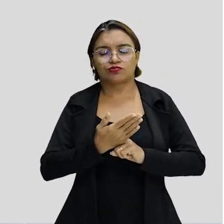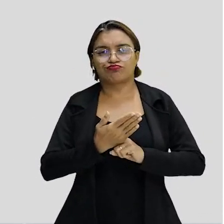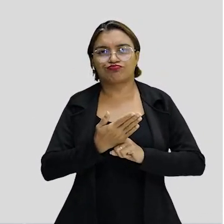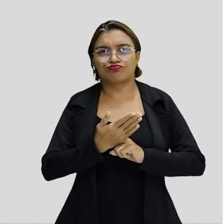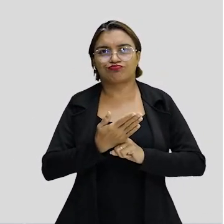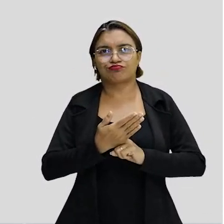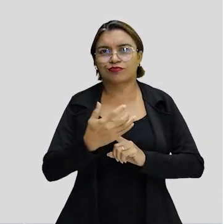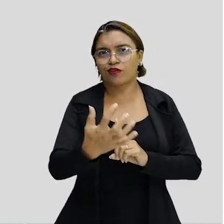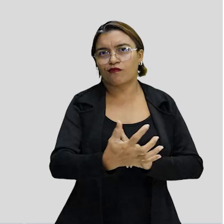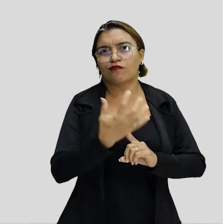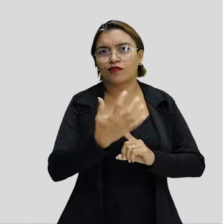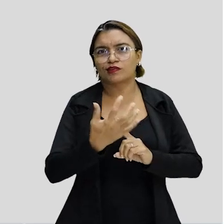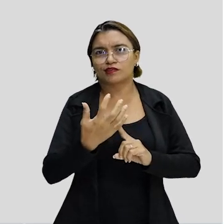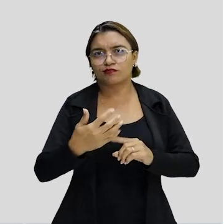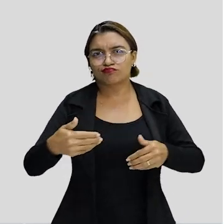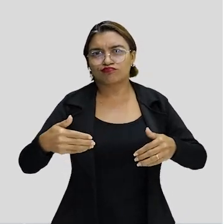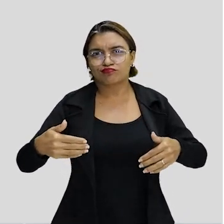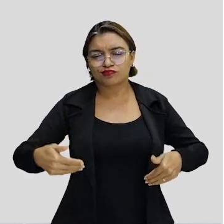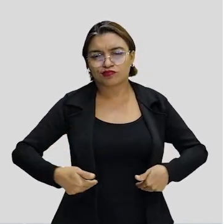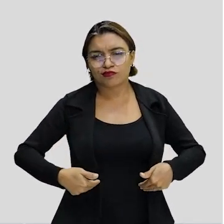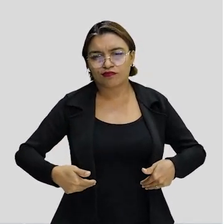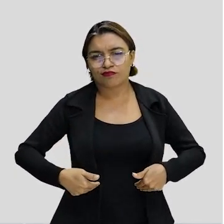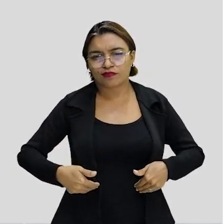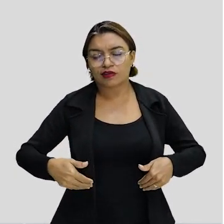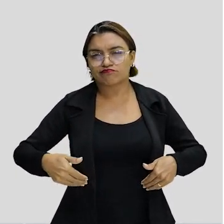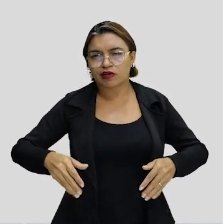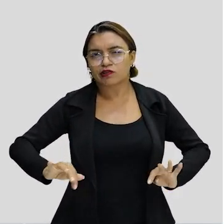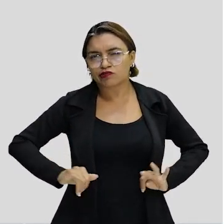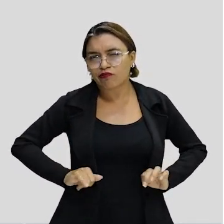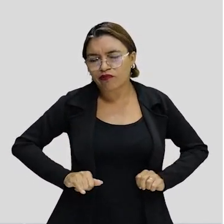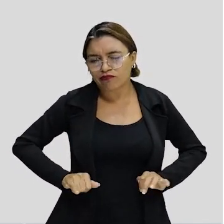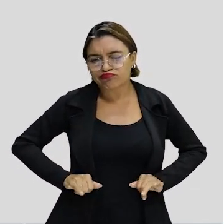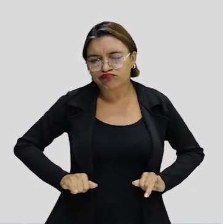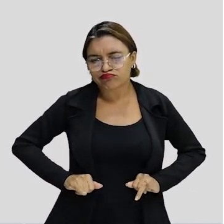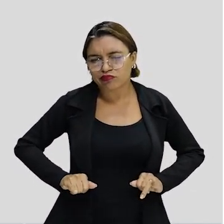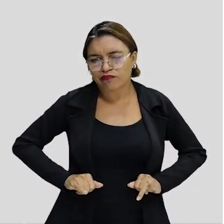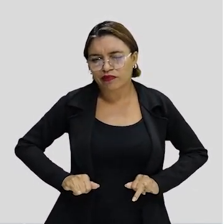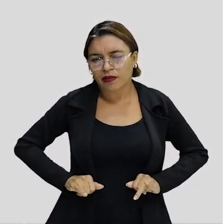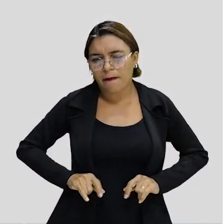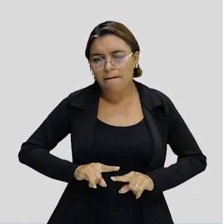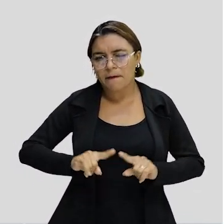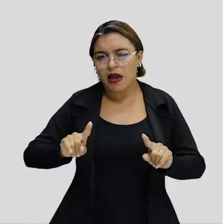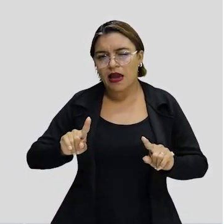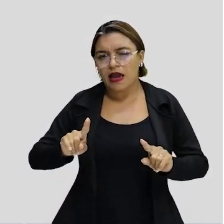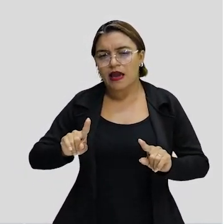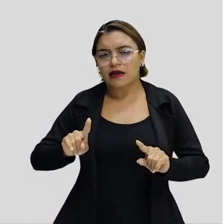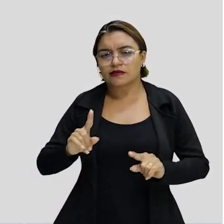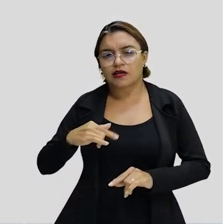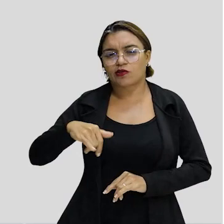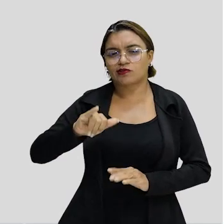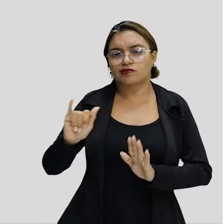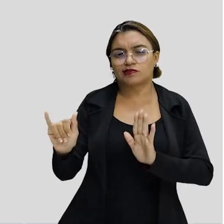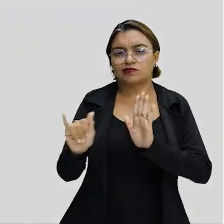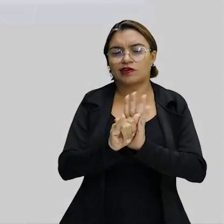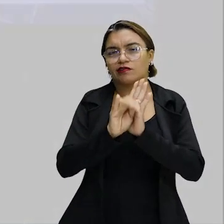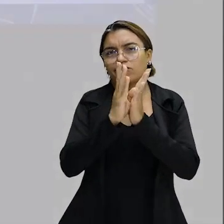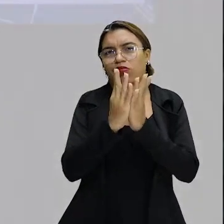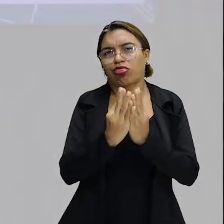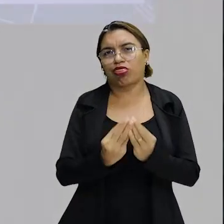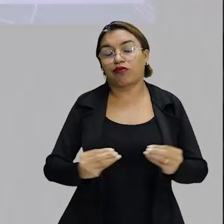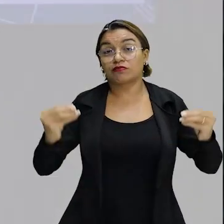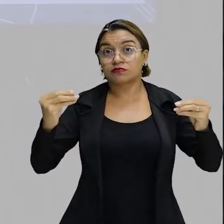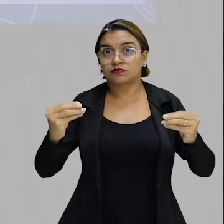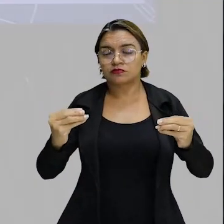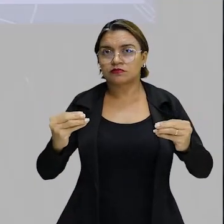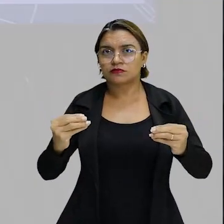faz sofrer, nem resgata a nossa identidade. Essa história de dizer fulano de tal é preto, mas tem alma branca, isso é um comentário